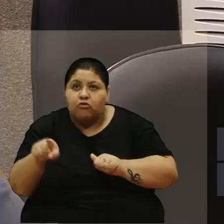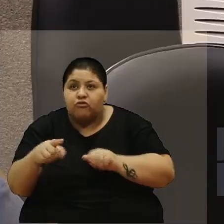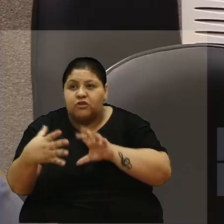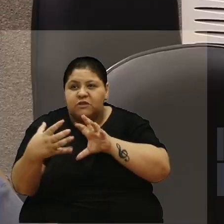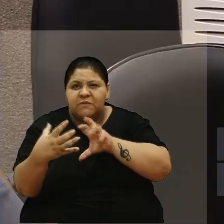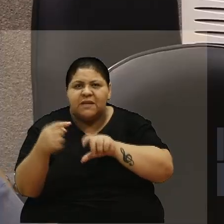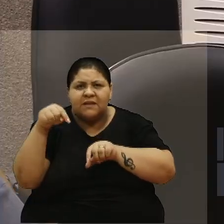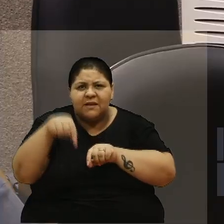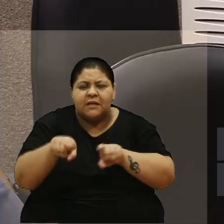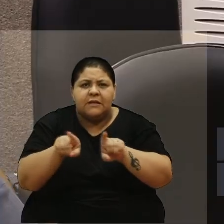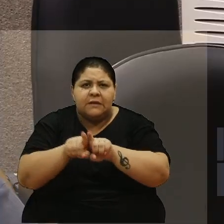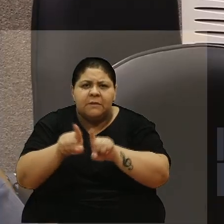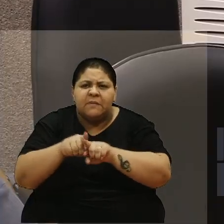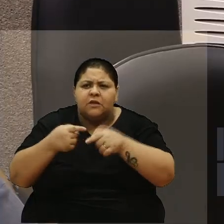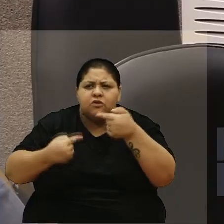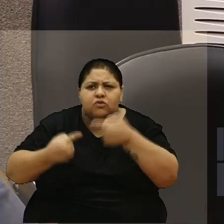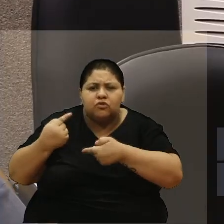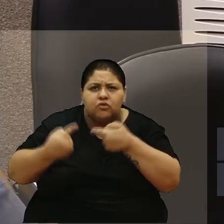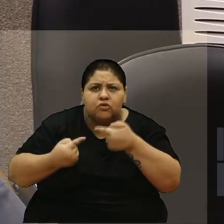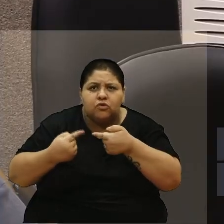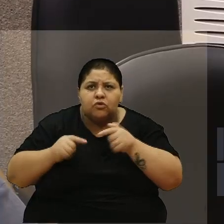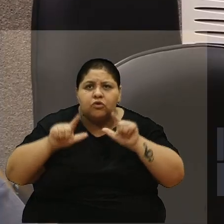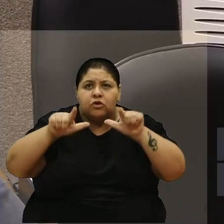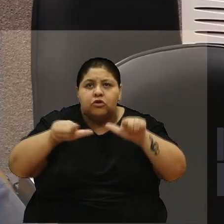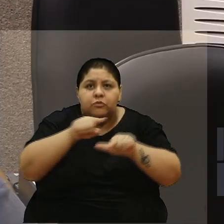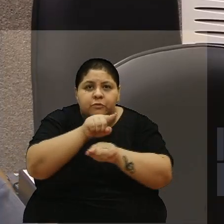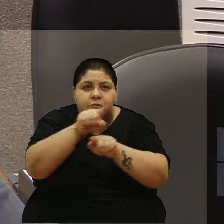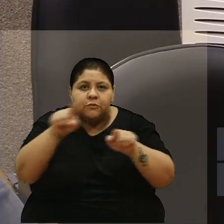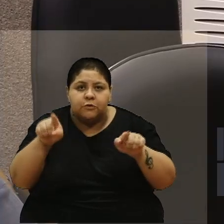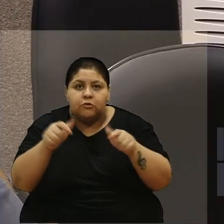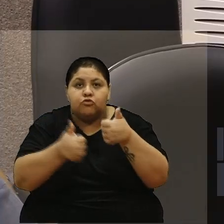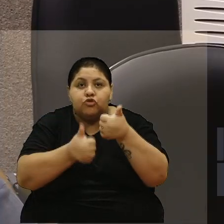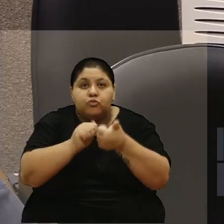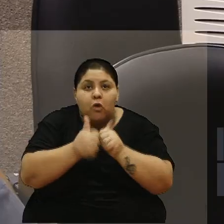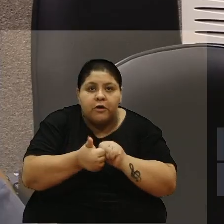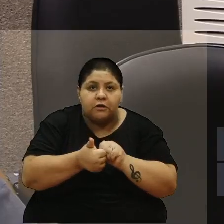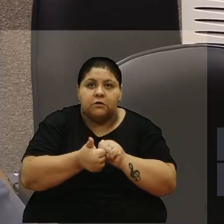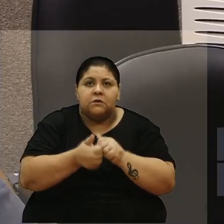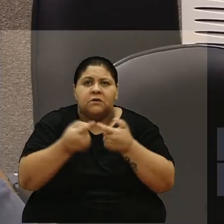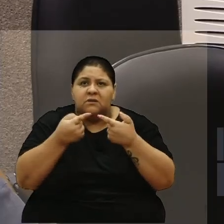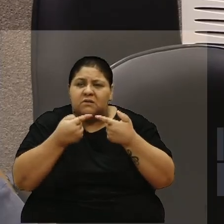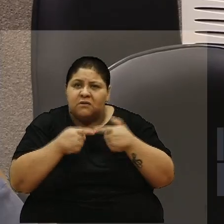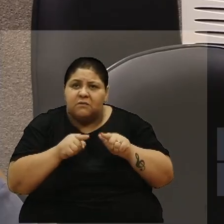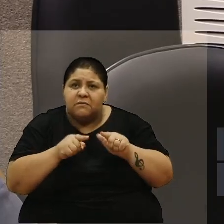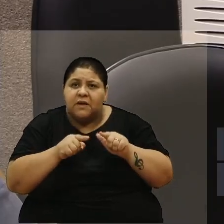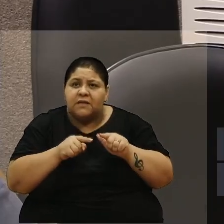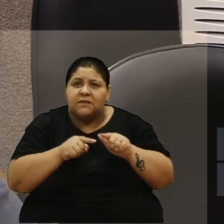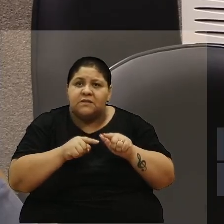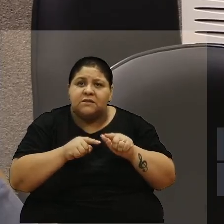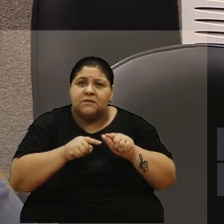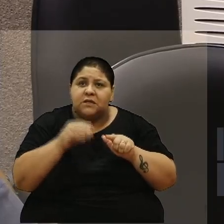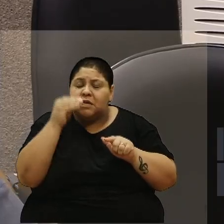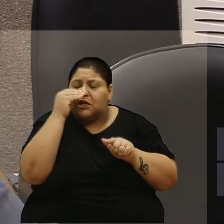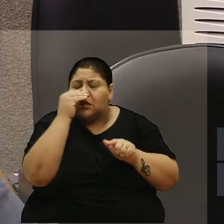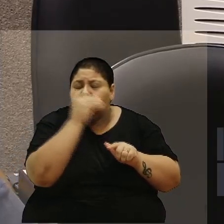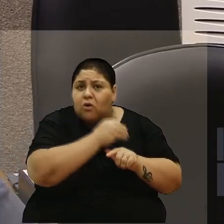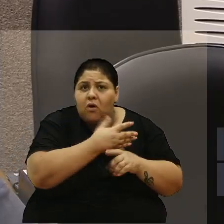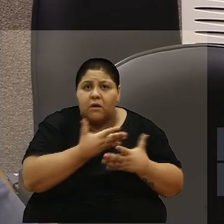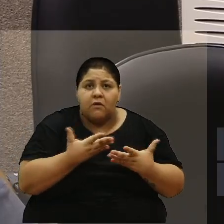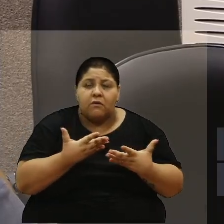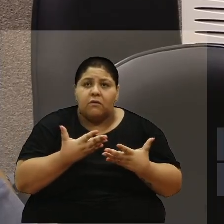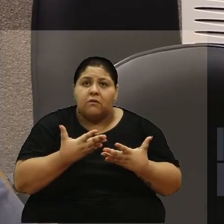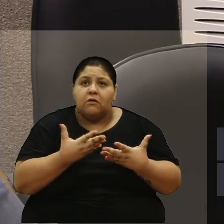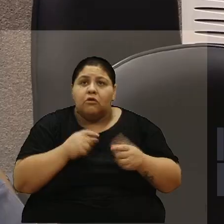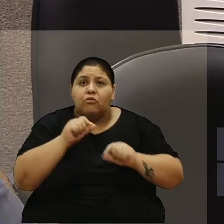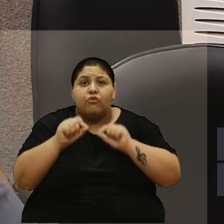aqui também, foi debatido, o espaço de vocês no esporte. Mas fecham os olhos, vereador Iago, para isso que